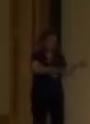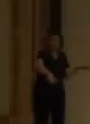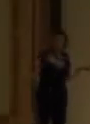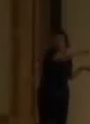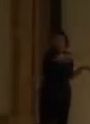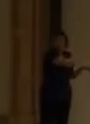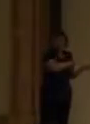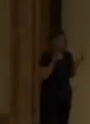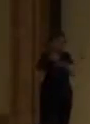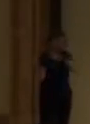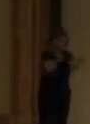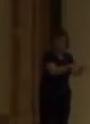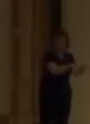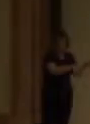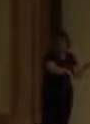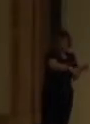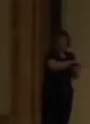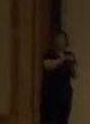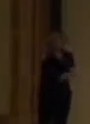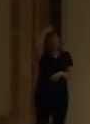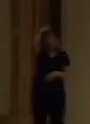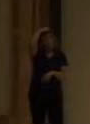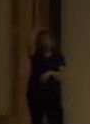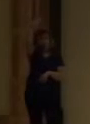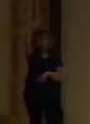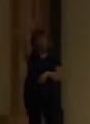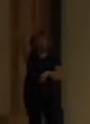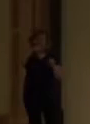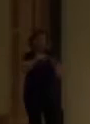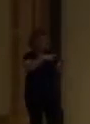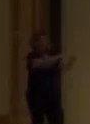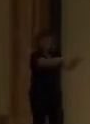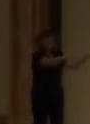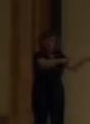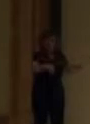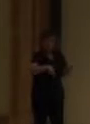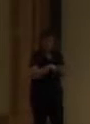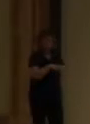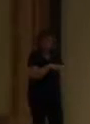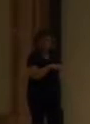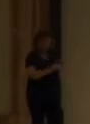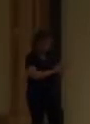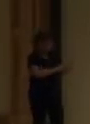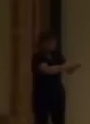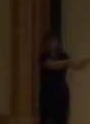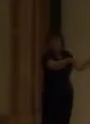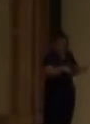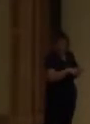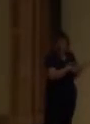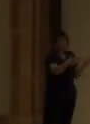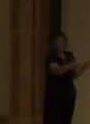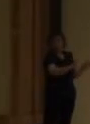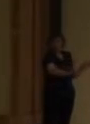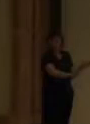espécie de estado de exceção em que o campo de refugiados deixa de ser uma situação